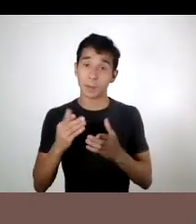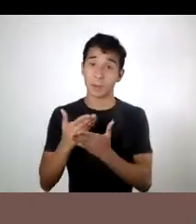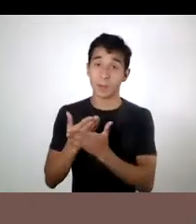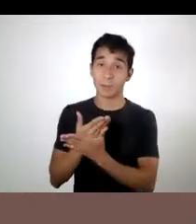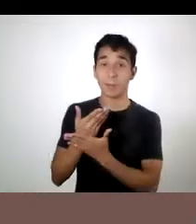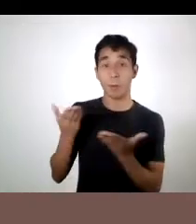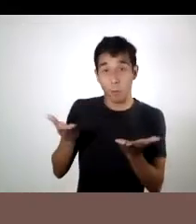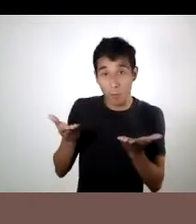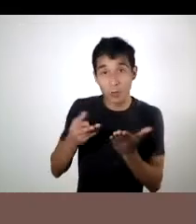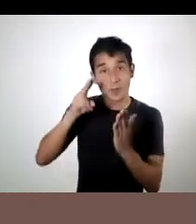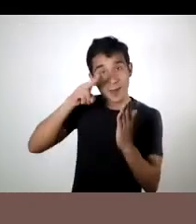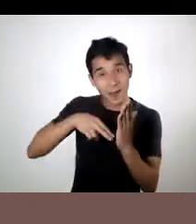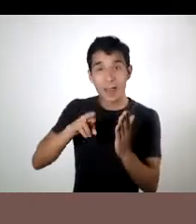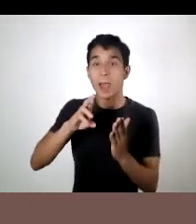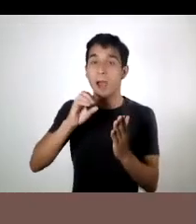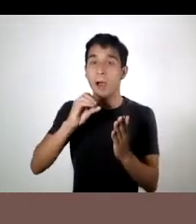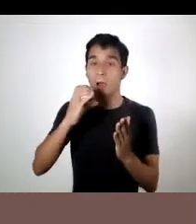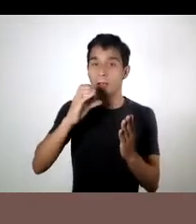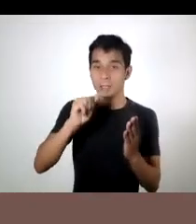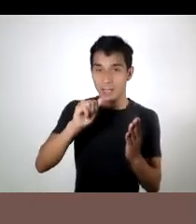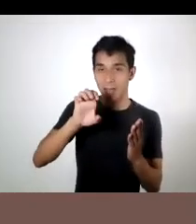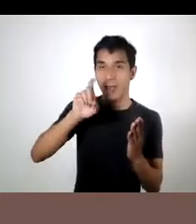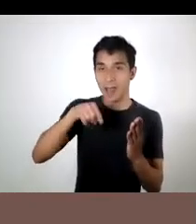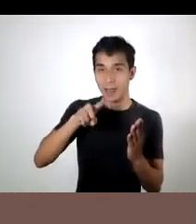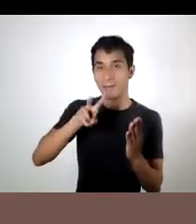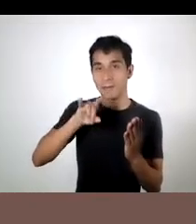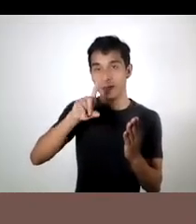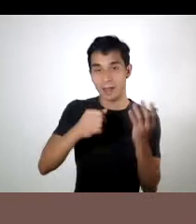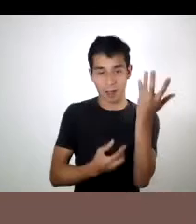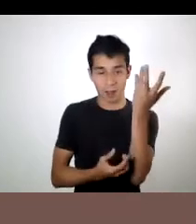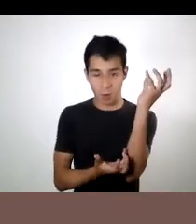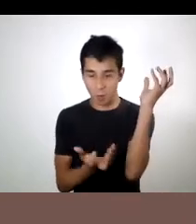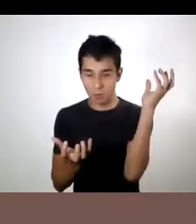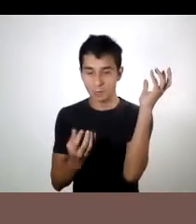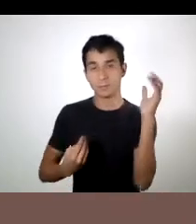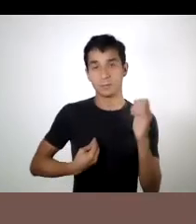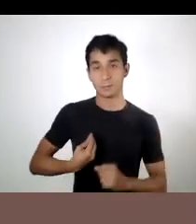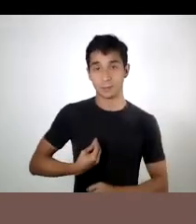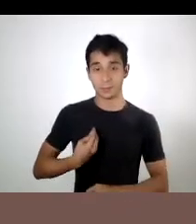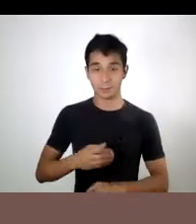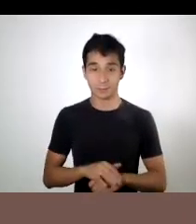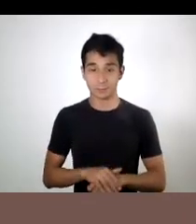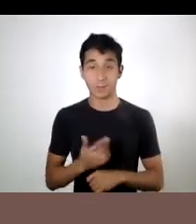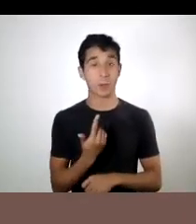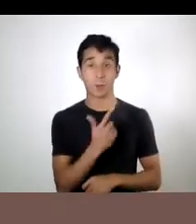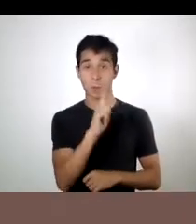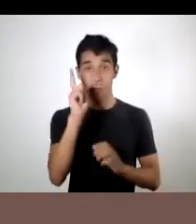hoje. A outra autora... Vamos para a próxima autora.